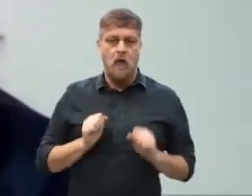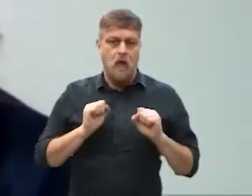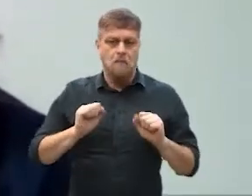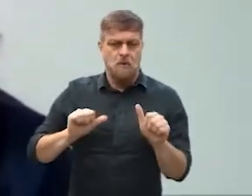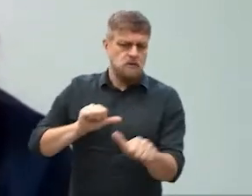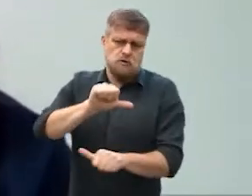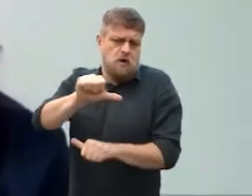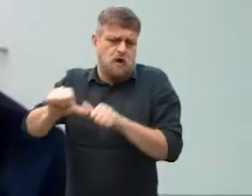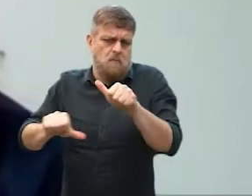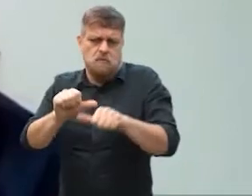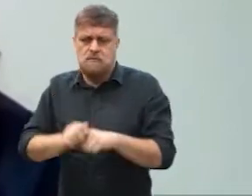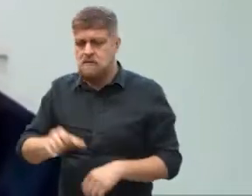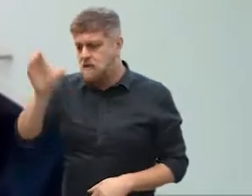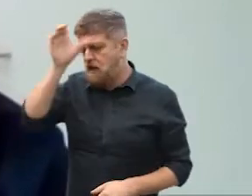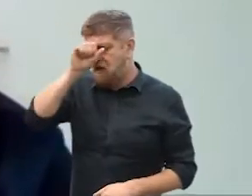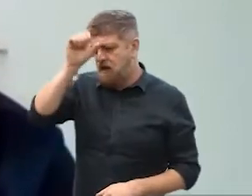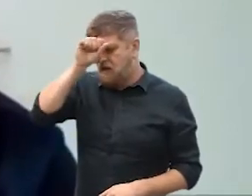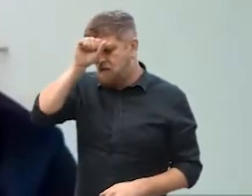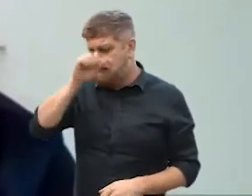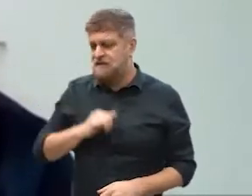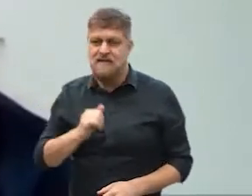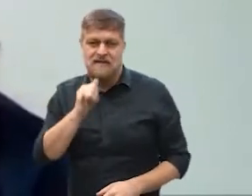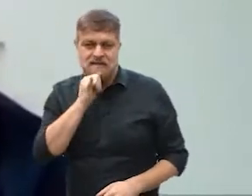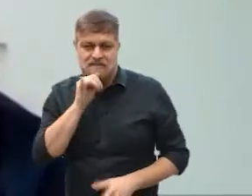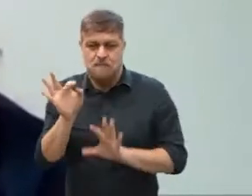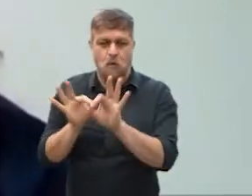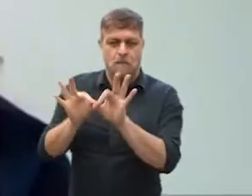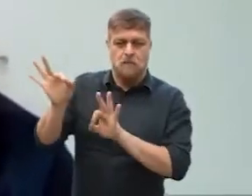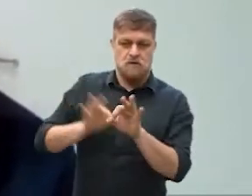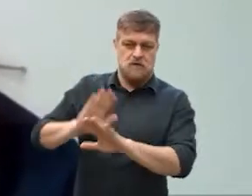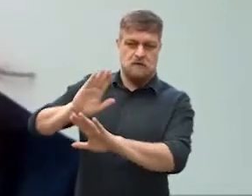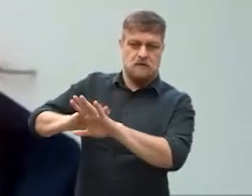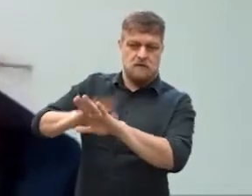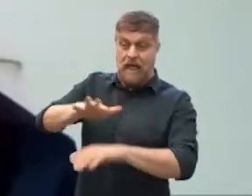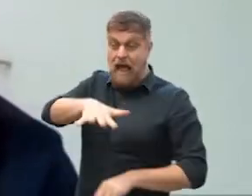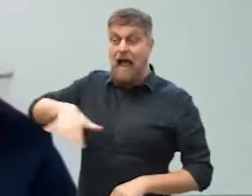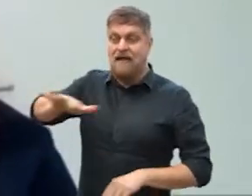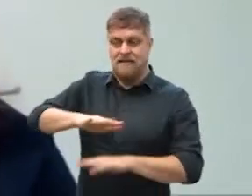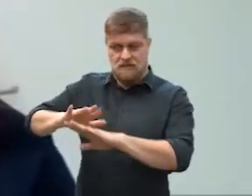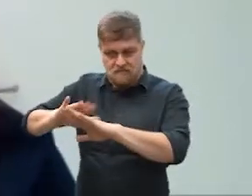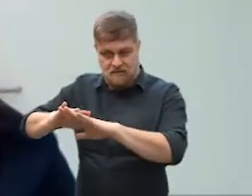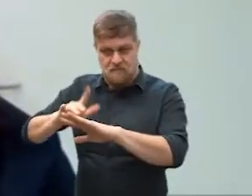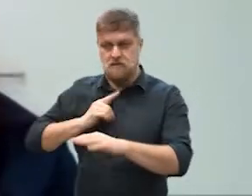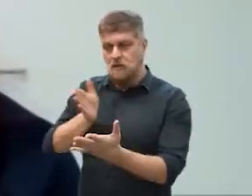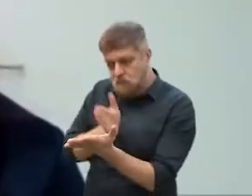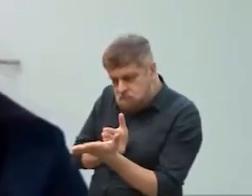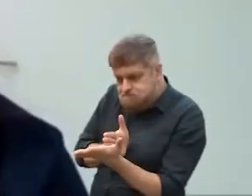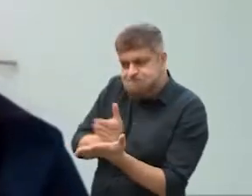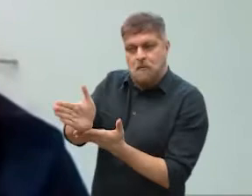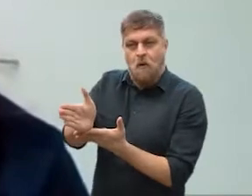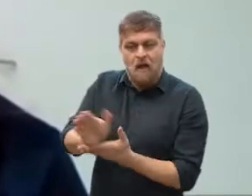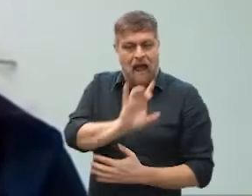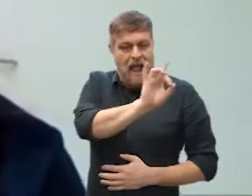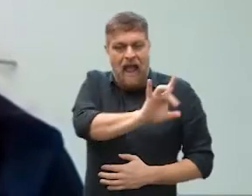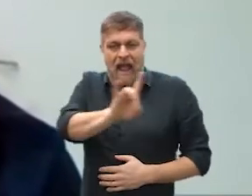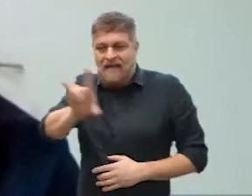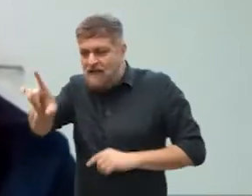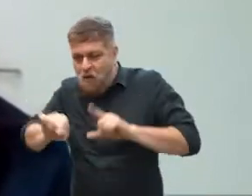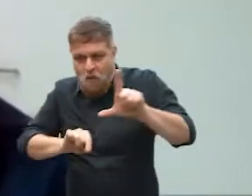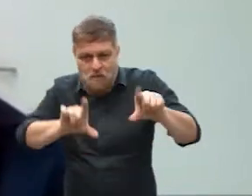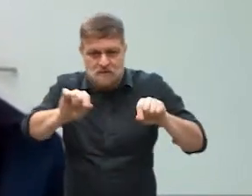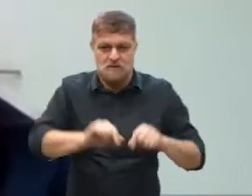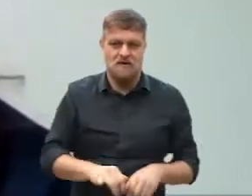que vem eu quero mudar, eu quero fazer projetos também na área de matemática, e eu vou seguir por projetos na